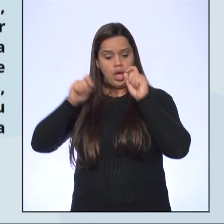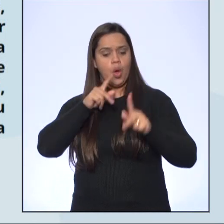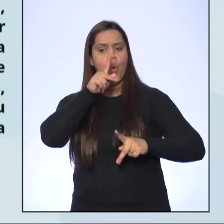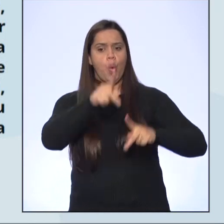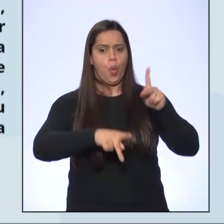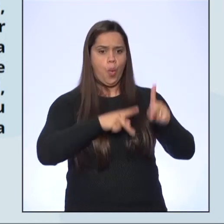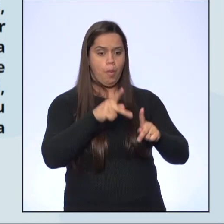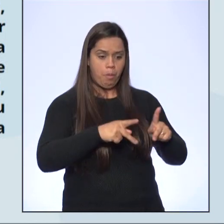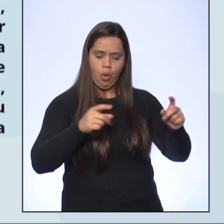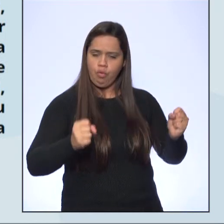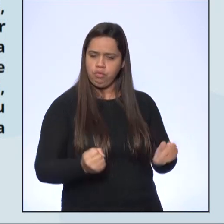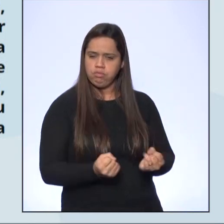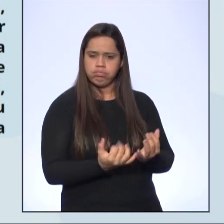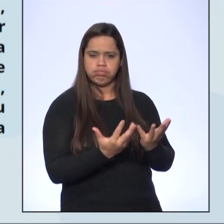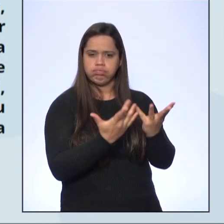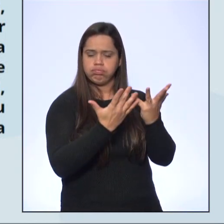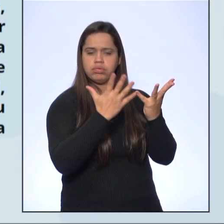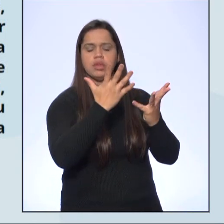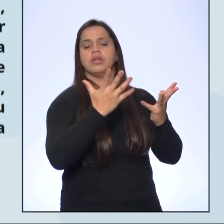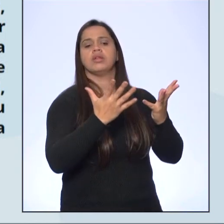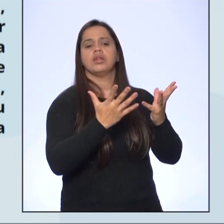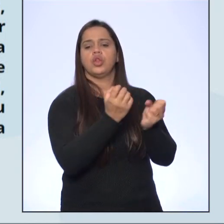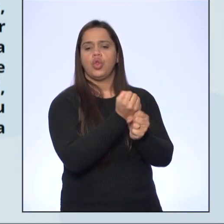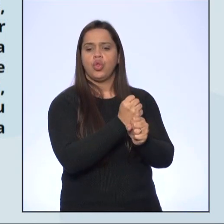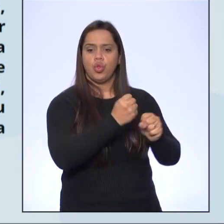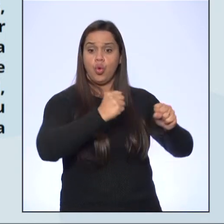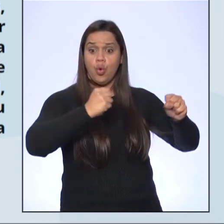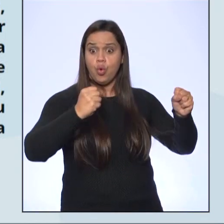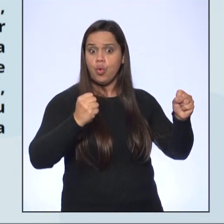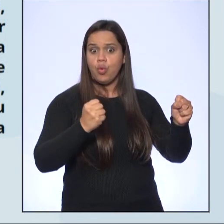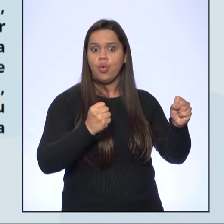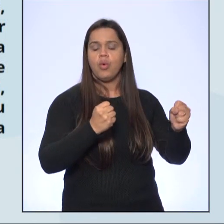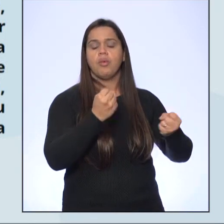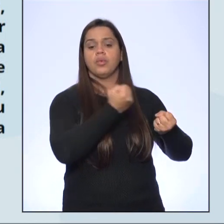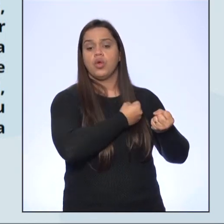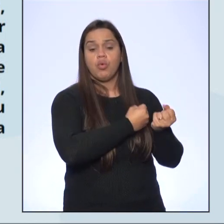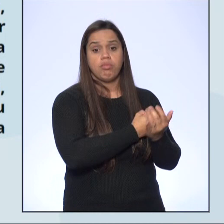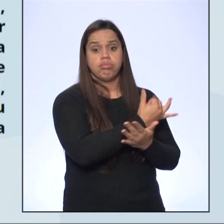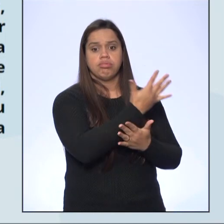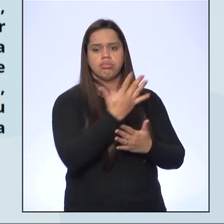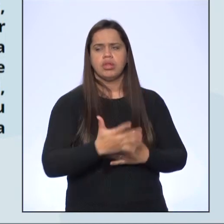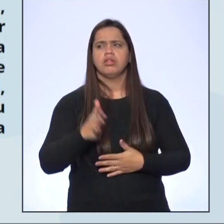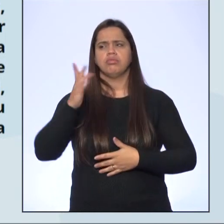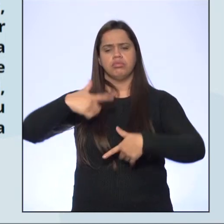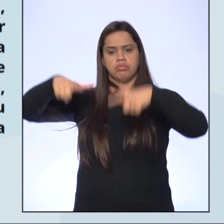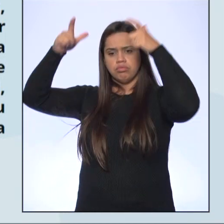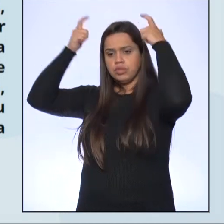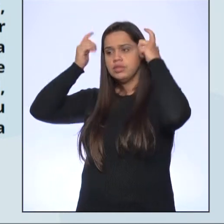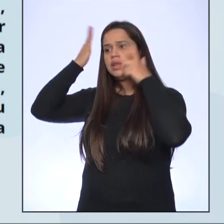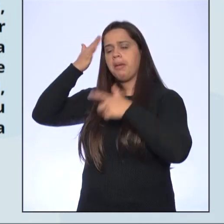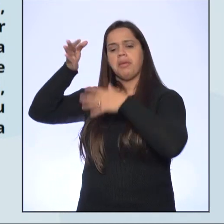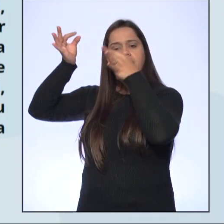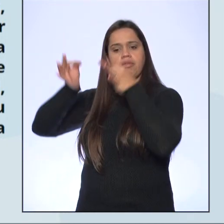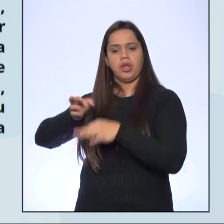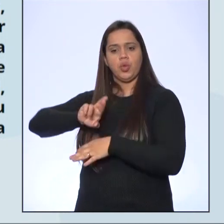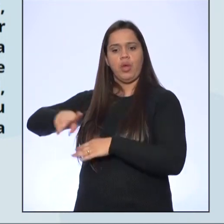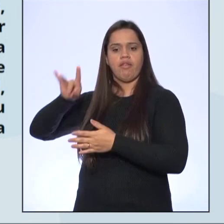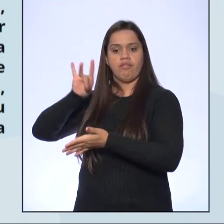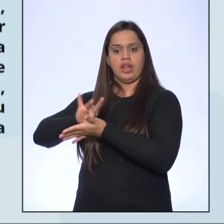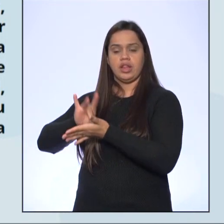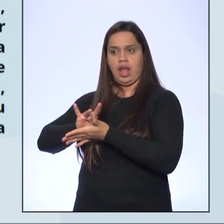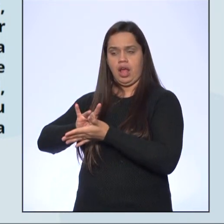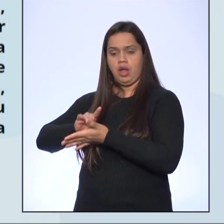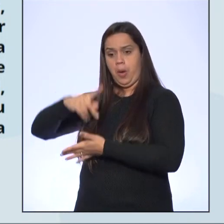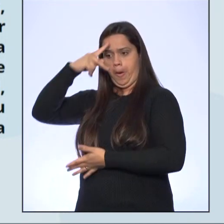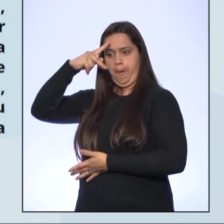seja florescente, numeroso, temível, eles sabem perfeitamente que tal coisa não é verdade. Seu interesse pessoal